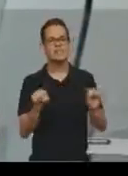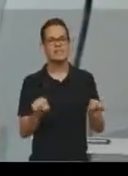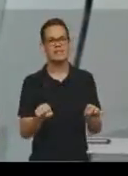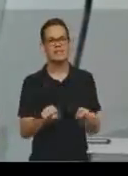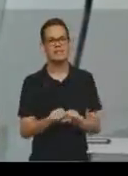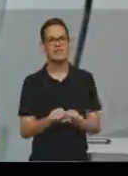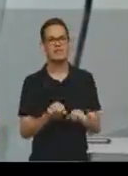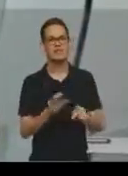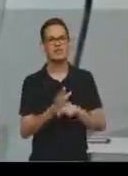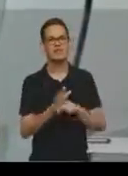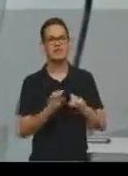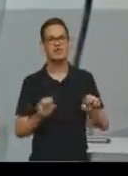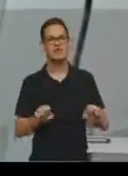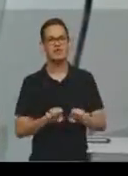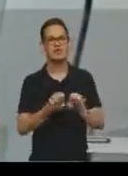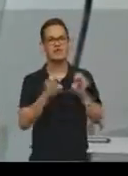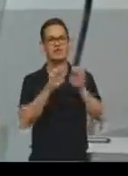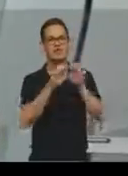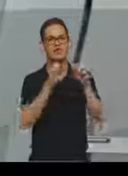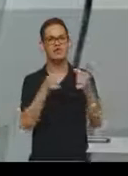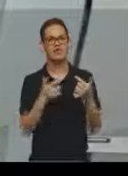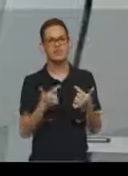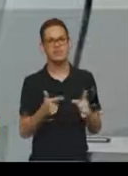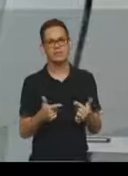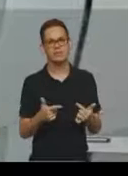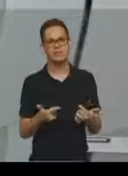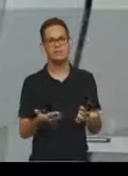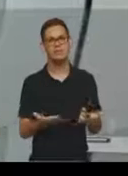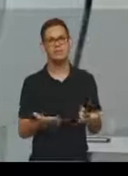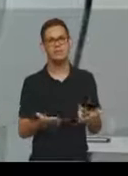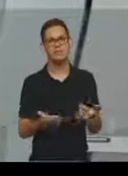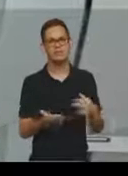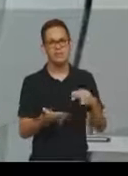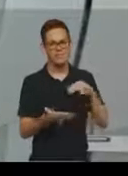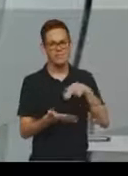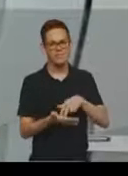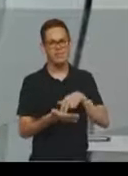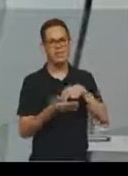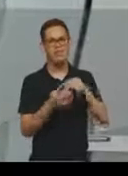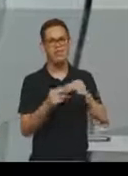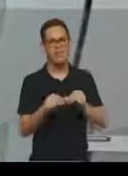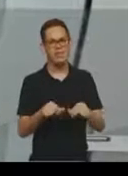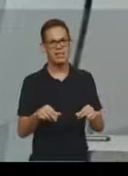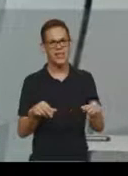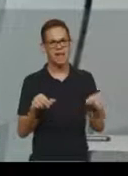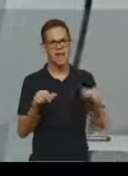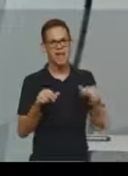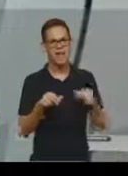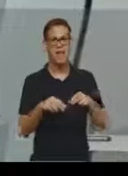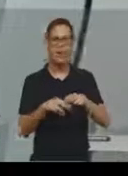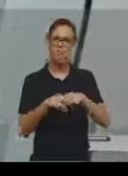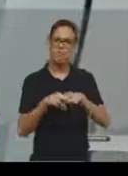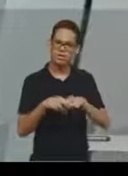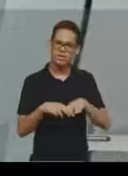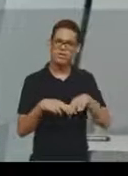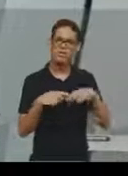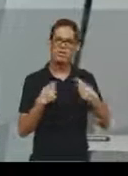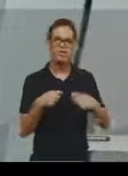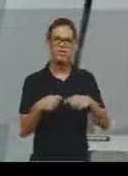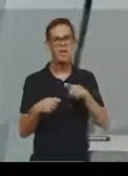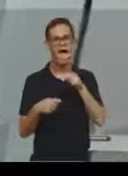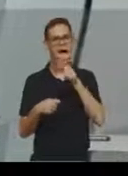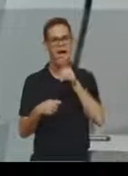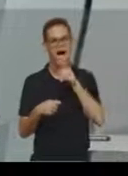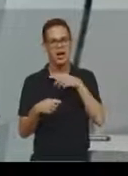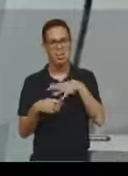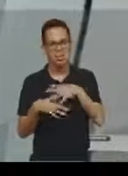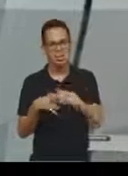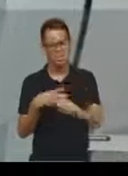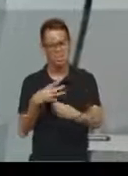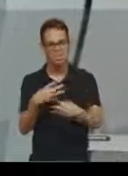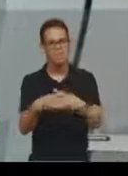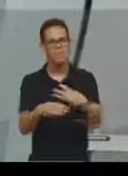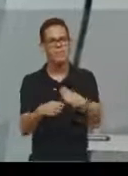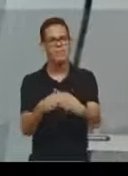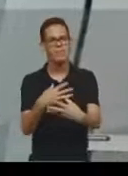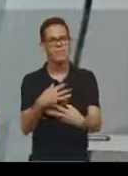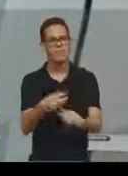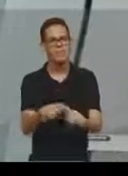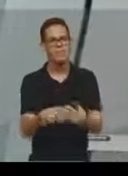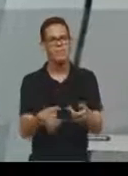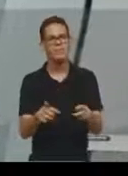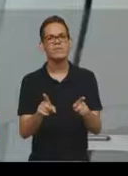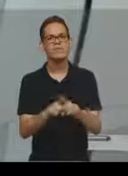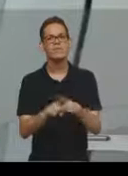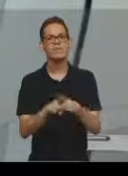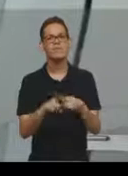assim, para elas viverem em um ambiente em terra firme. Por isso, da necessidade da água para a reprodução, elas não possuem,